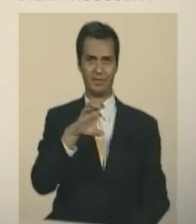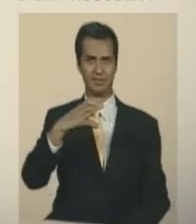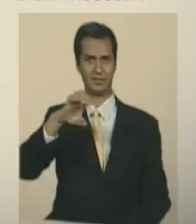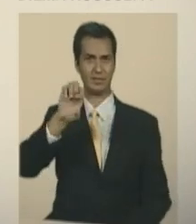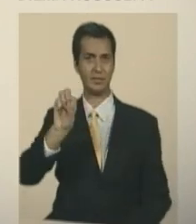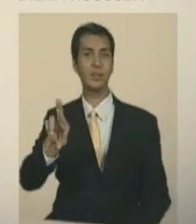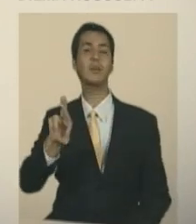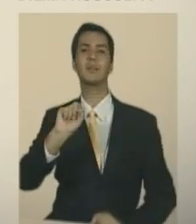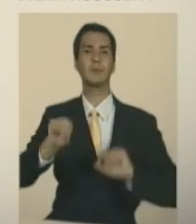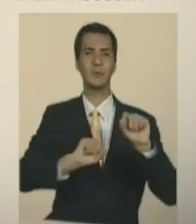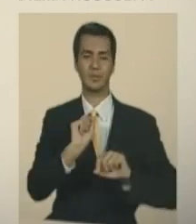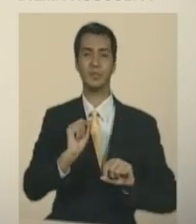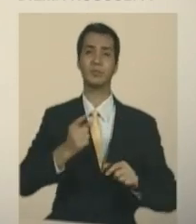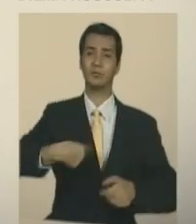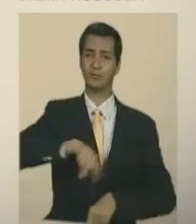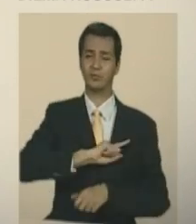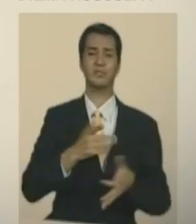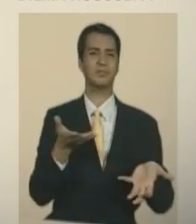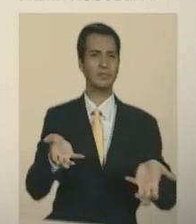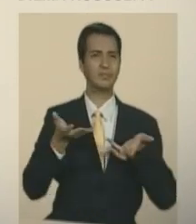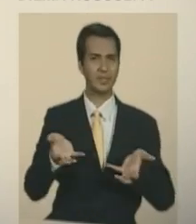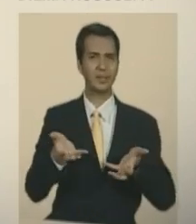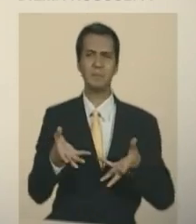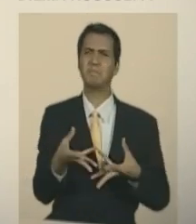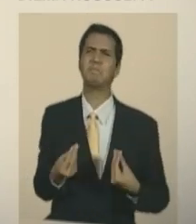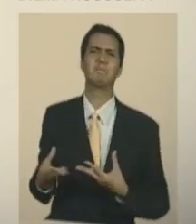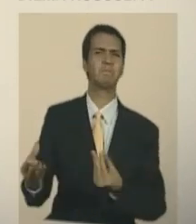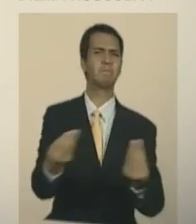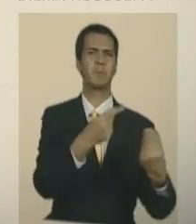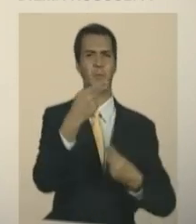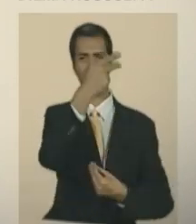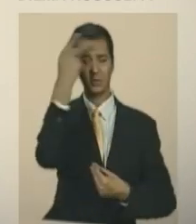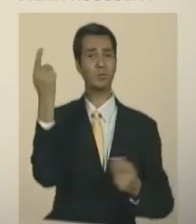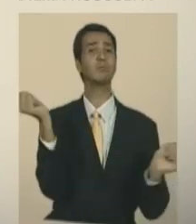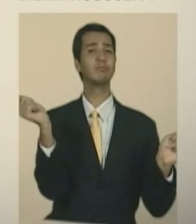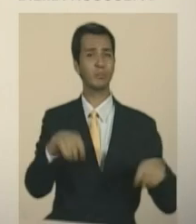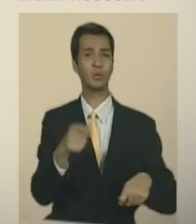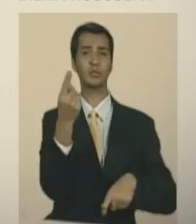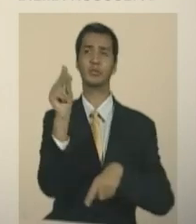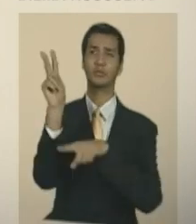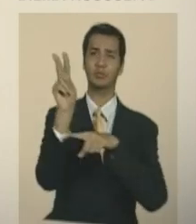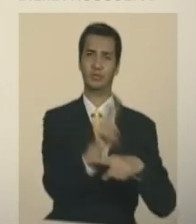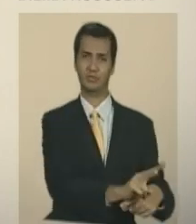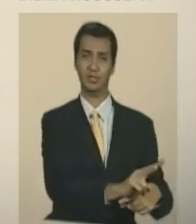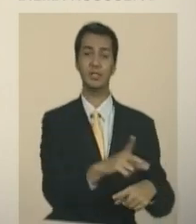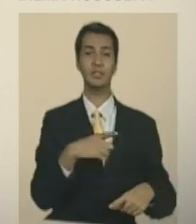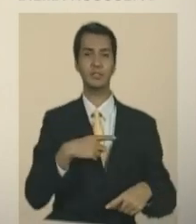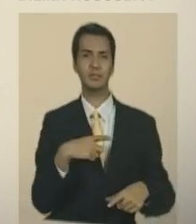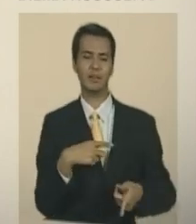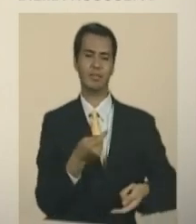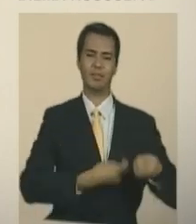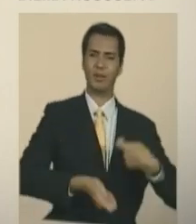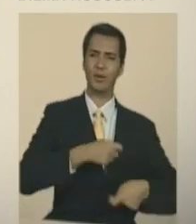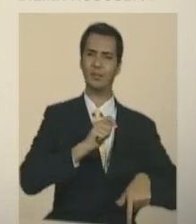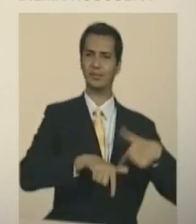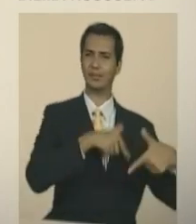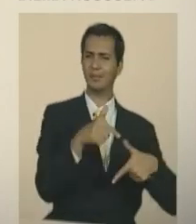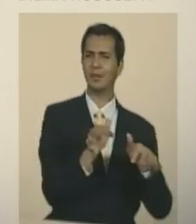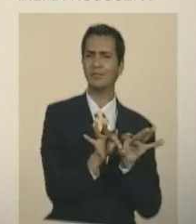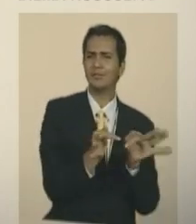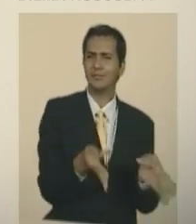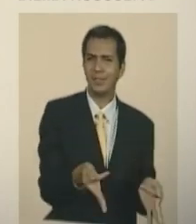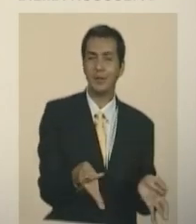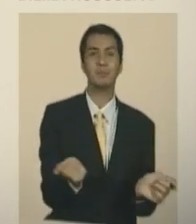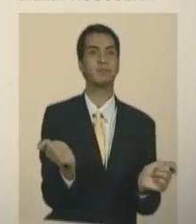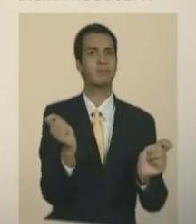garantir para o maior número de pessoas o acesso ao crédito um pequenos negócios nós vamos